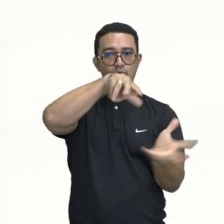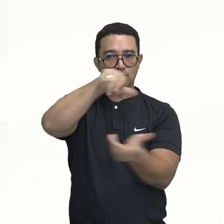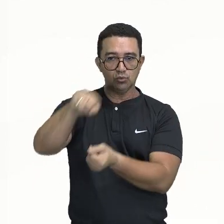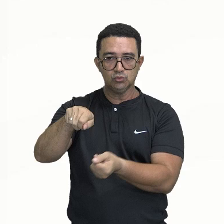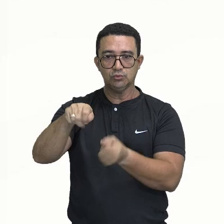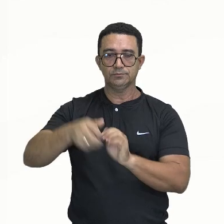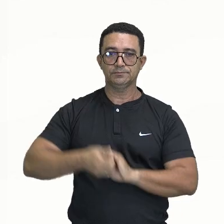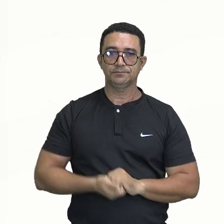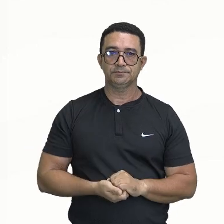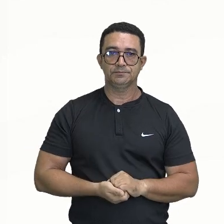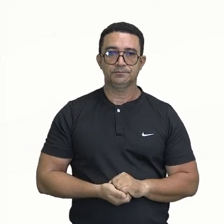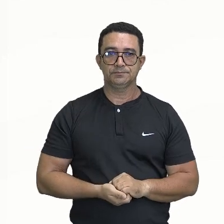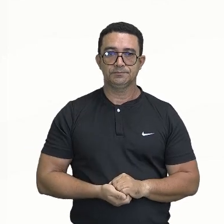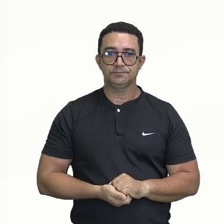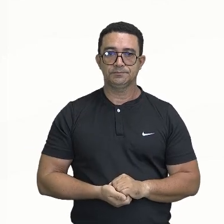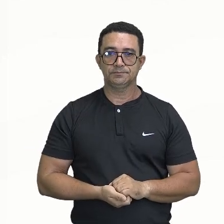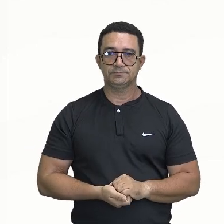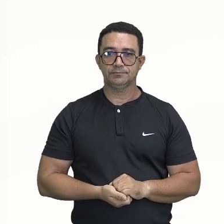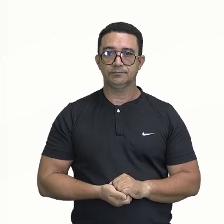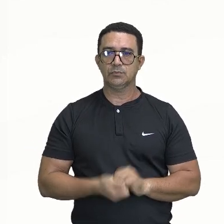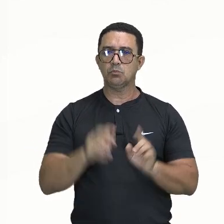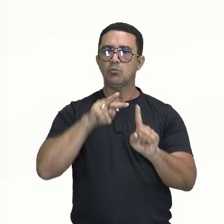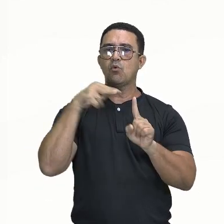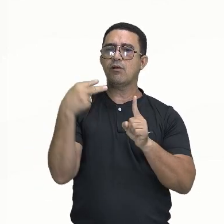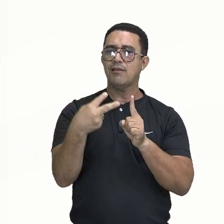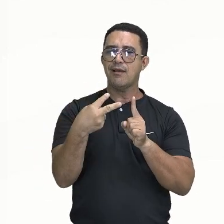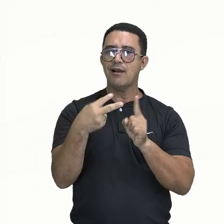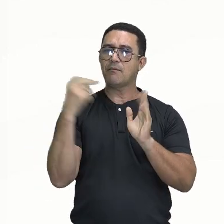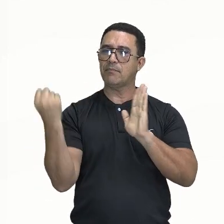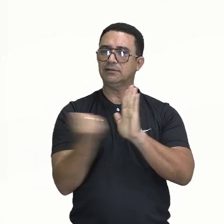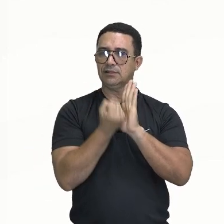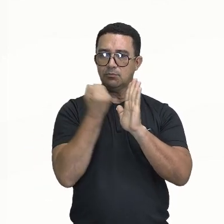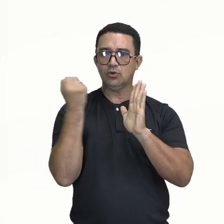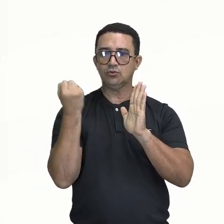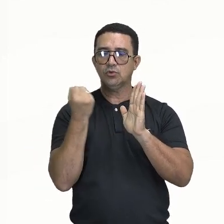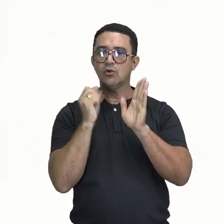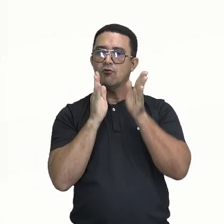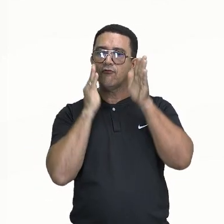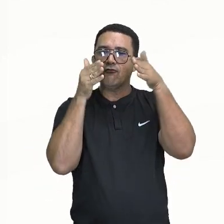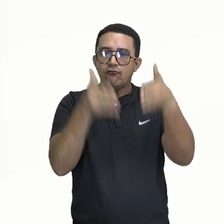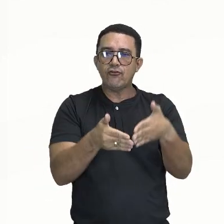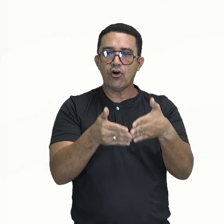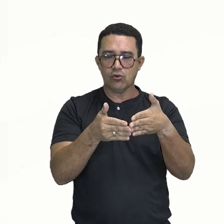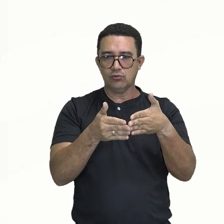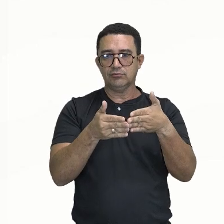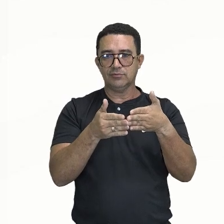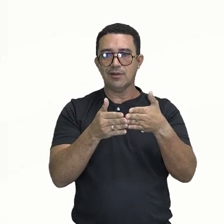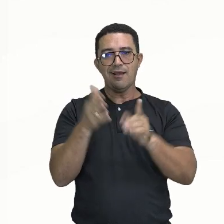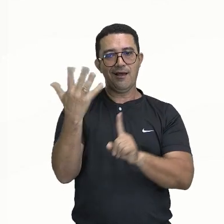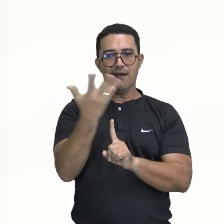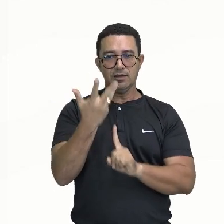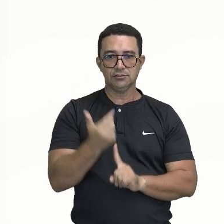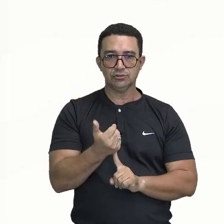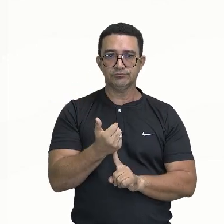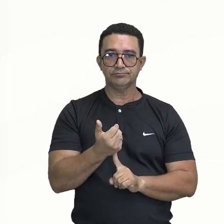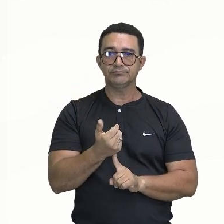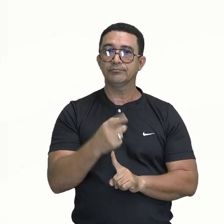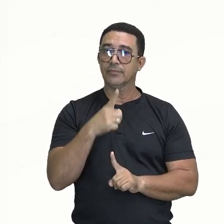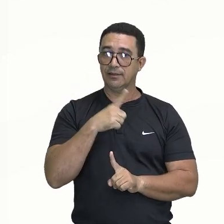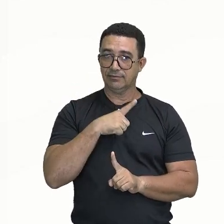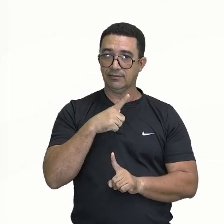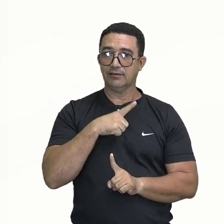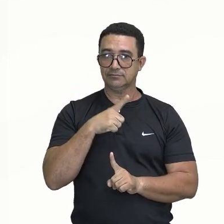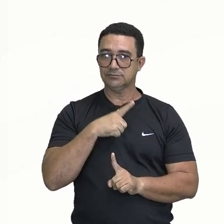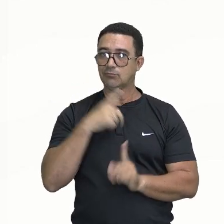aqui agora esse olhar do patrimônio voltado para o artístico. Então, temos o nosso patrimônio